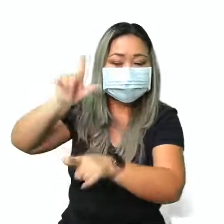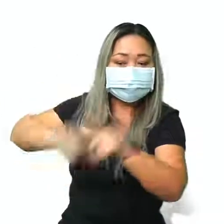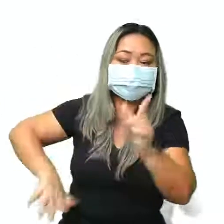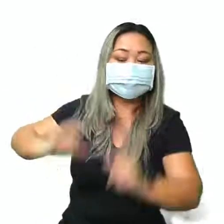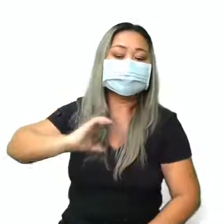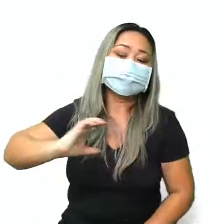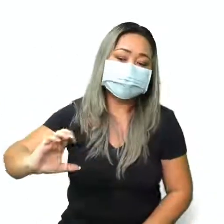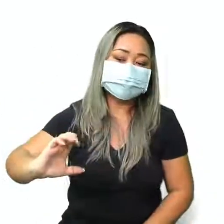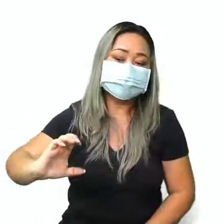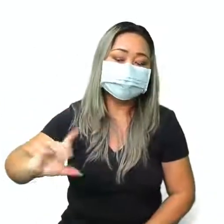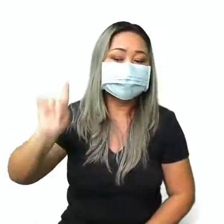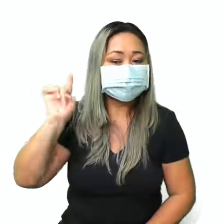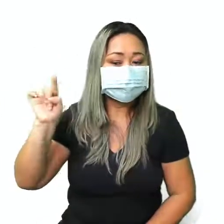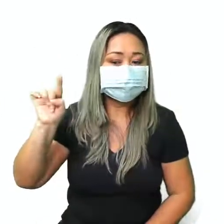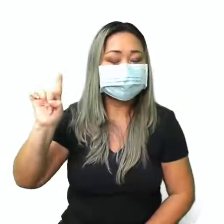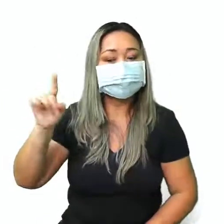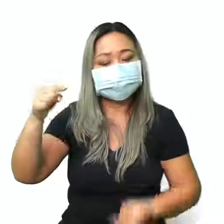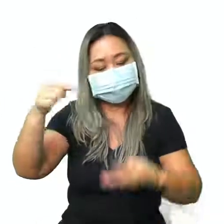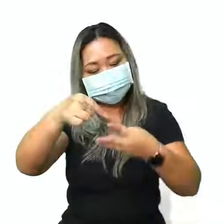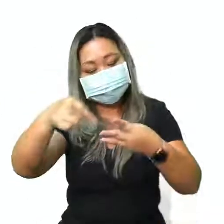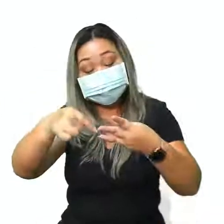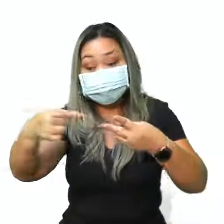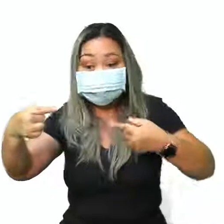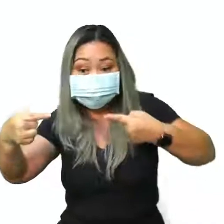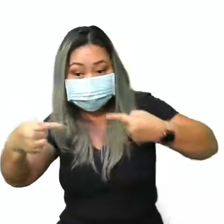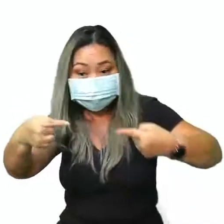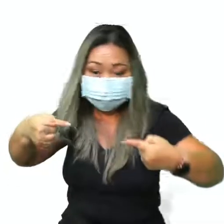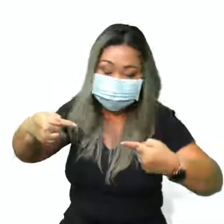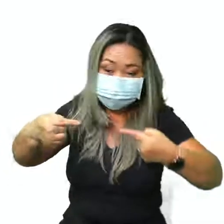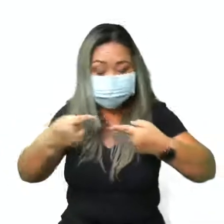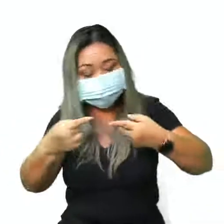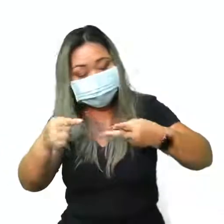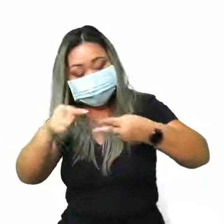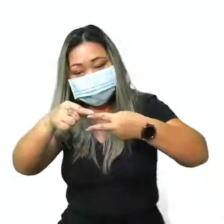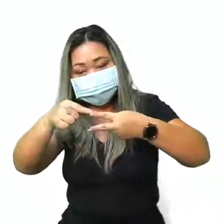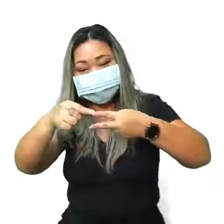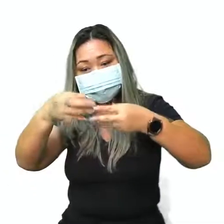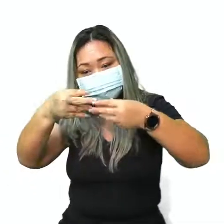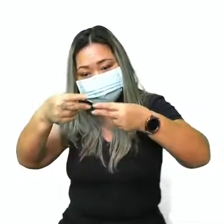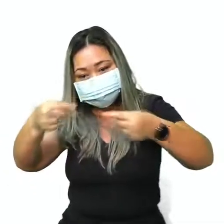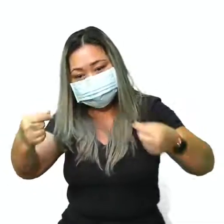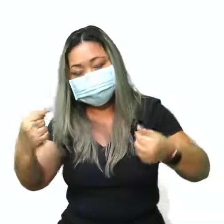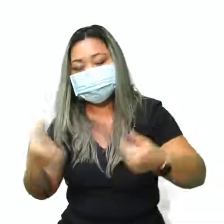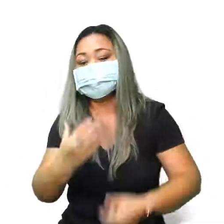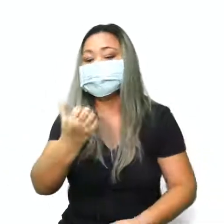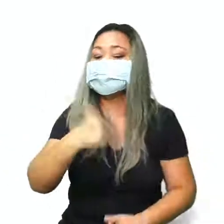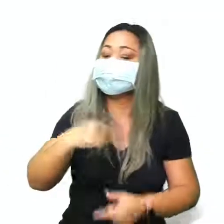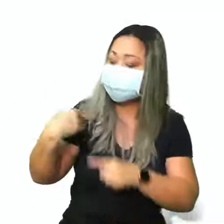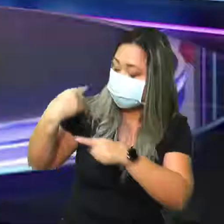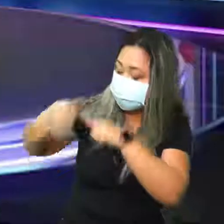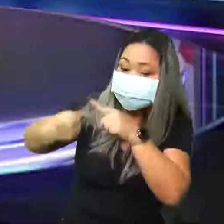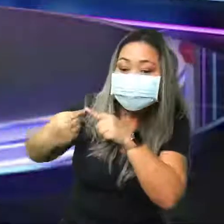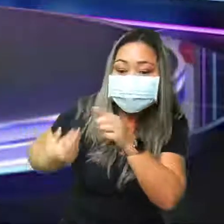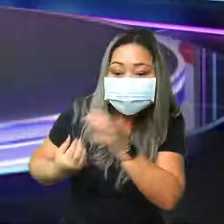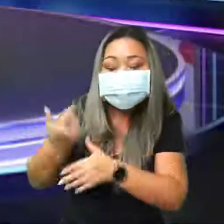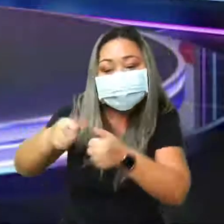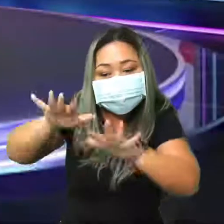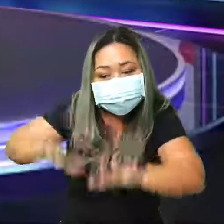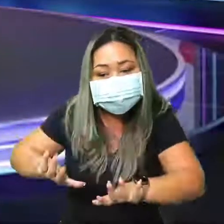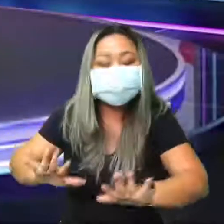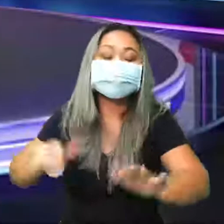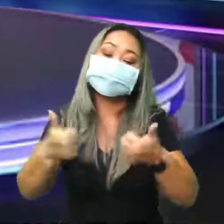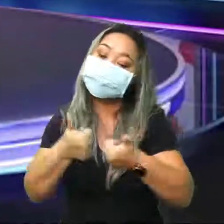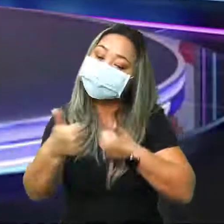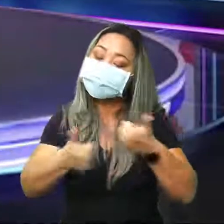letra C, porque essas 3 espécies começaram a competir e houve desaparecimento da espécie original. Belezinha,